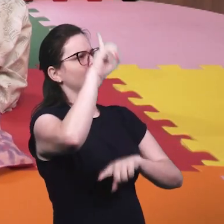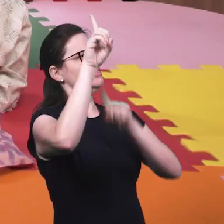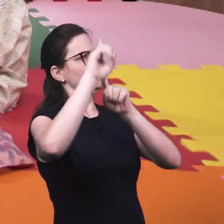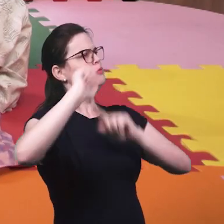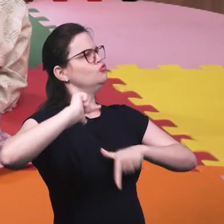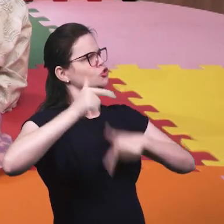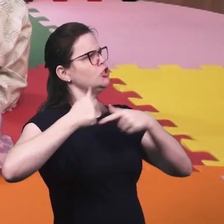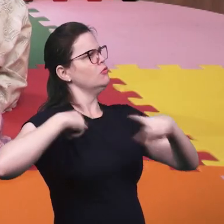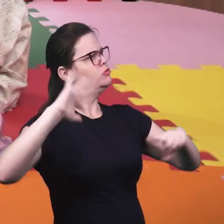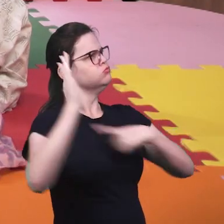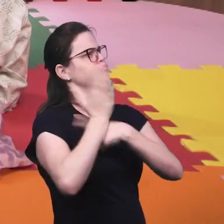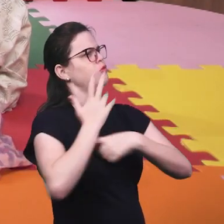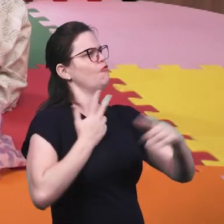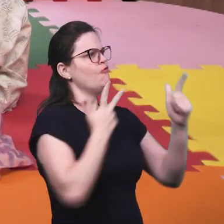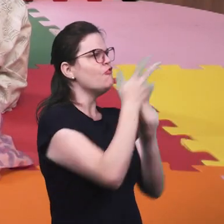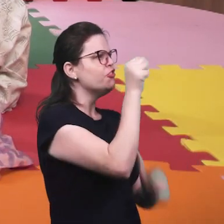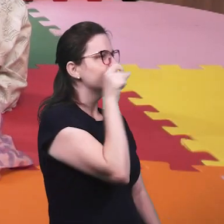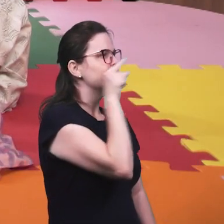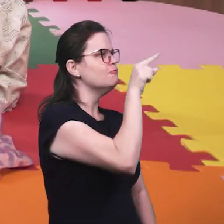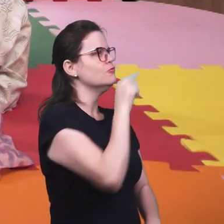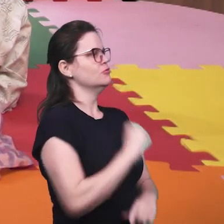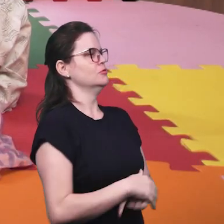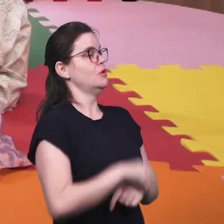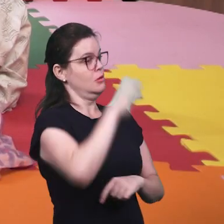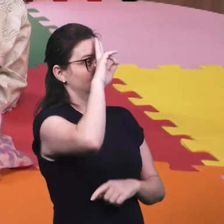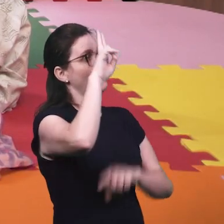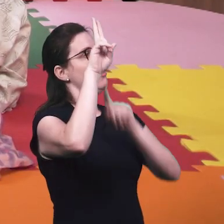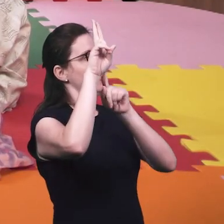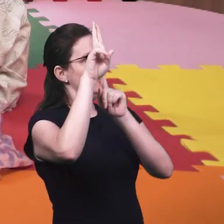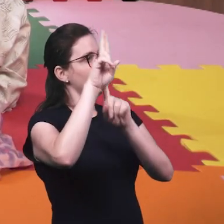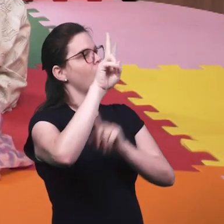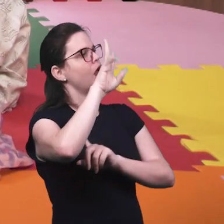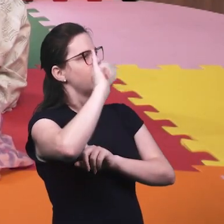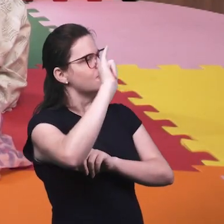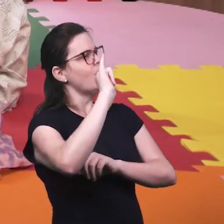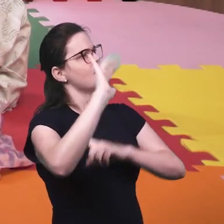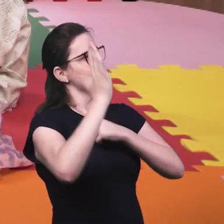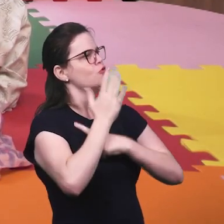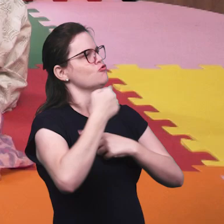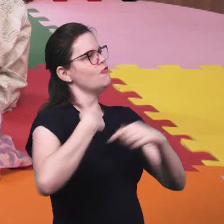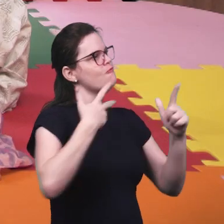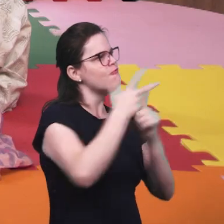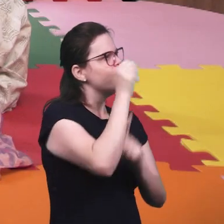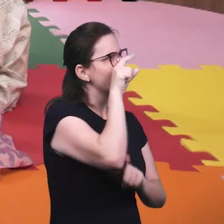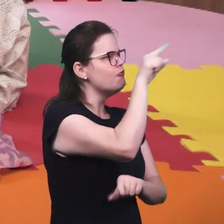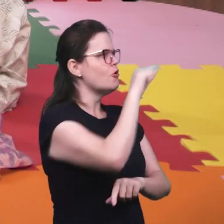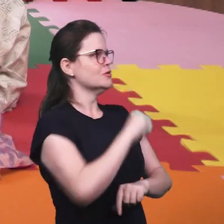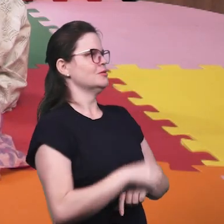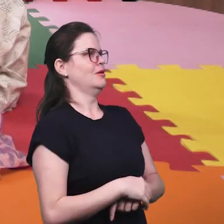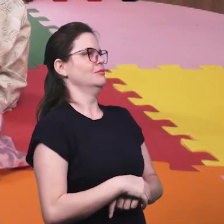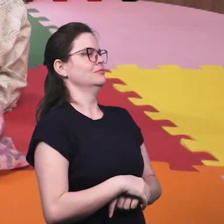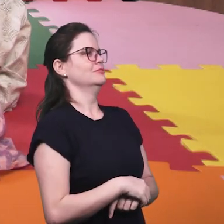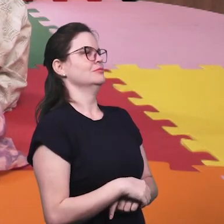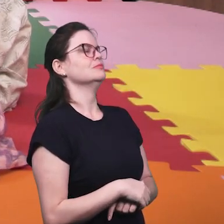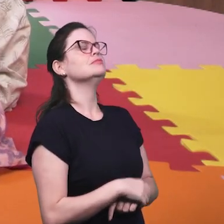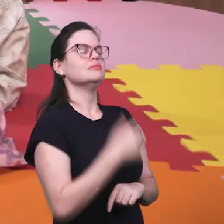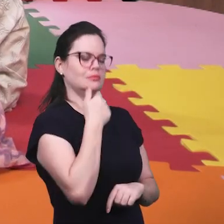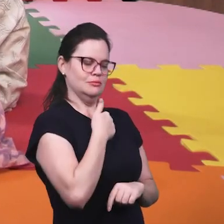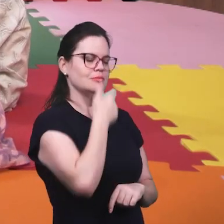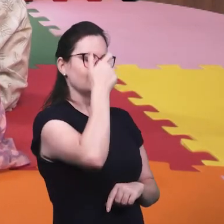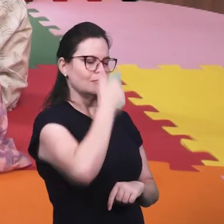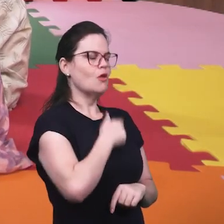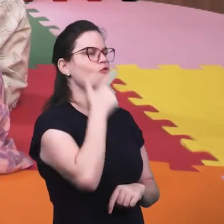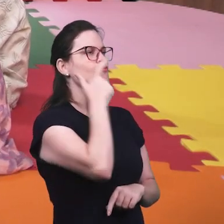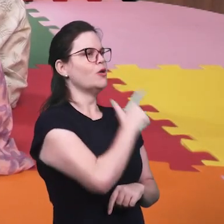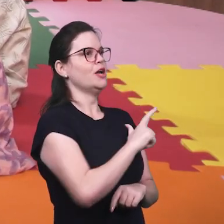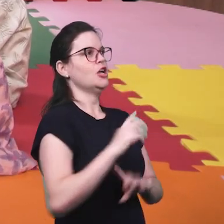Israel. E o Senhor vai te entregar na minha mão. Eu vou vencer a batalha. E todos